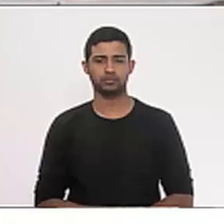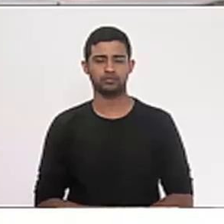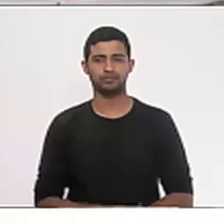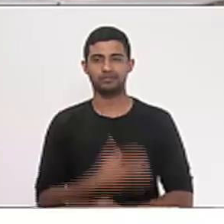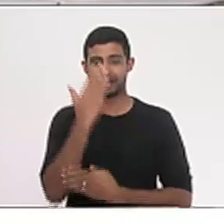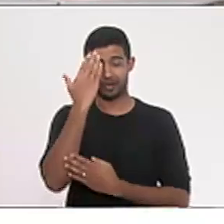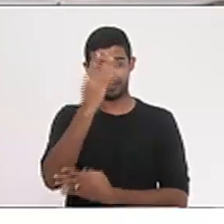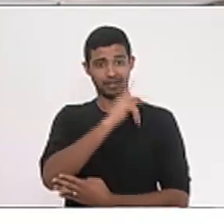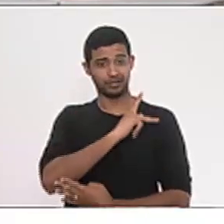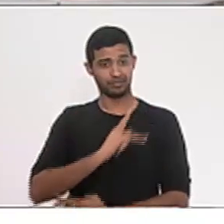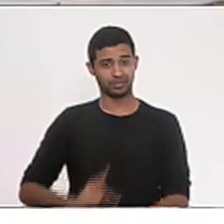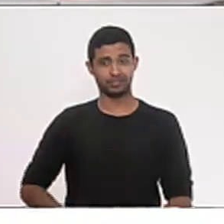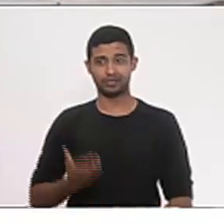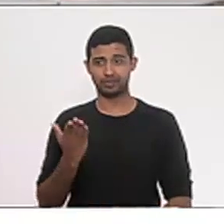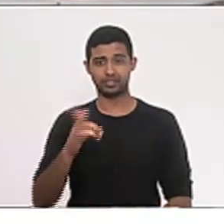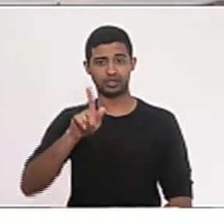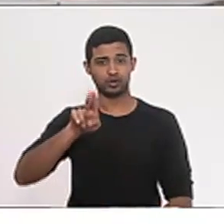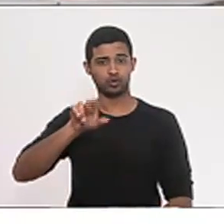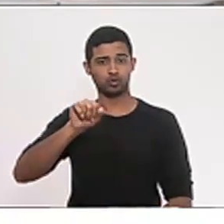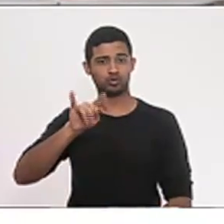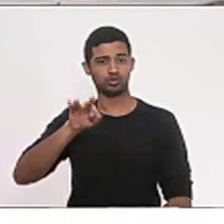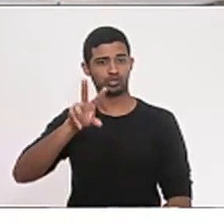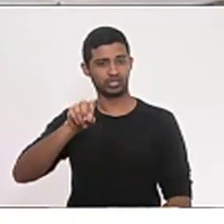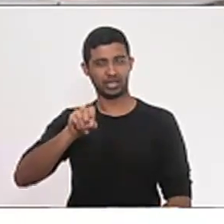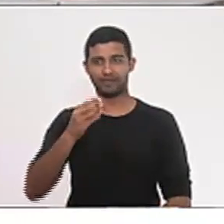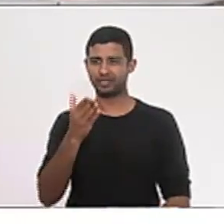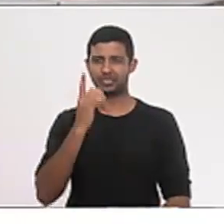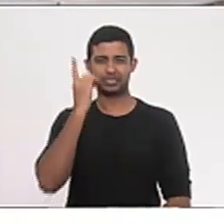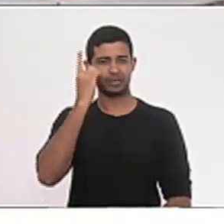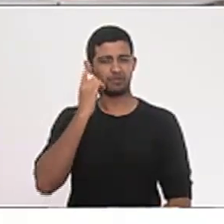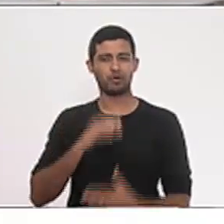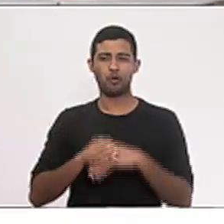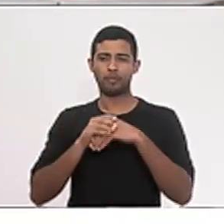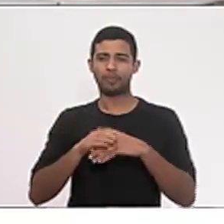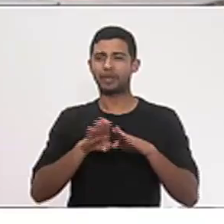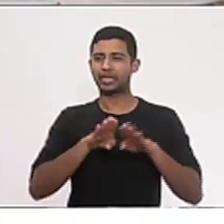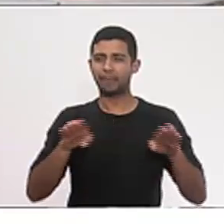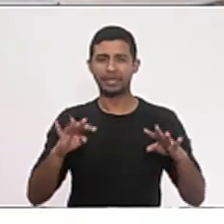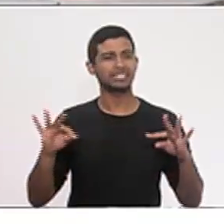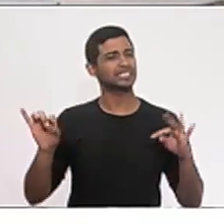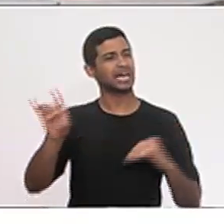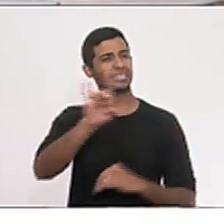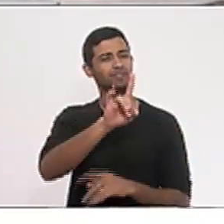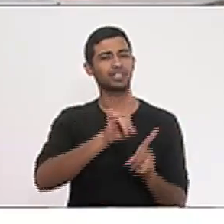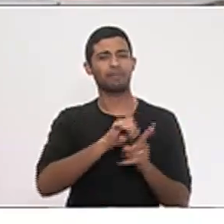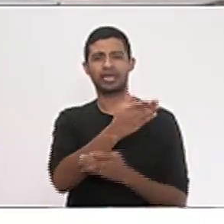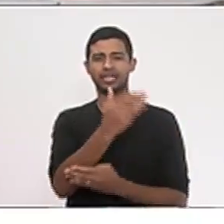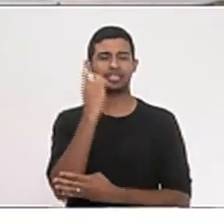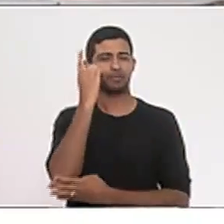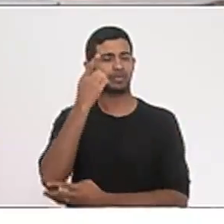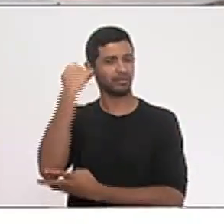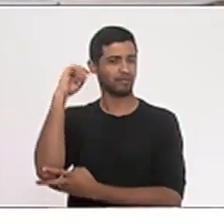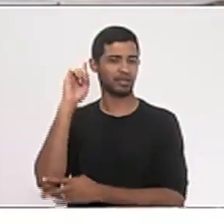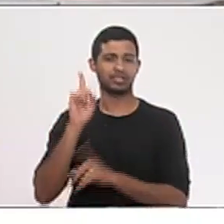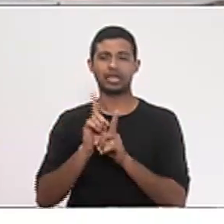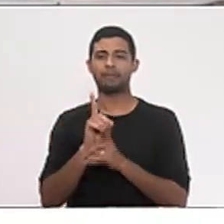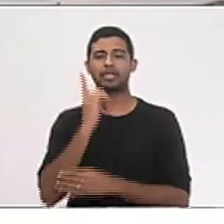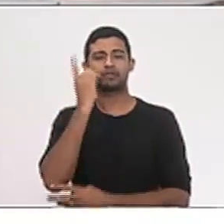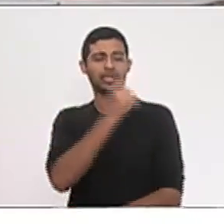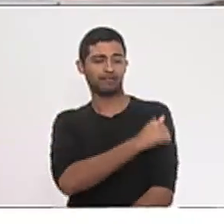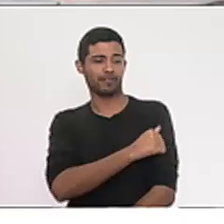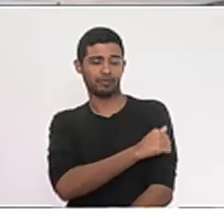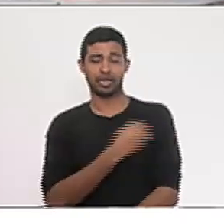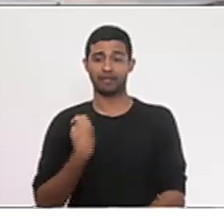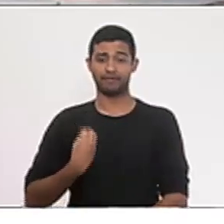Obrigado, presidente Gustavo, nosso deputado, cumprimentar toda a mesa, cumprimentar o deputado Valdec, a deputada enfermeira também estava aqui